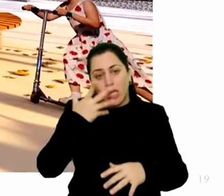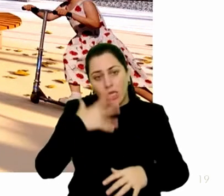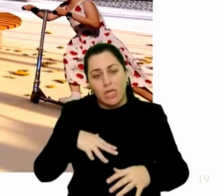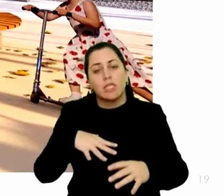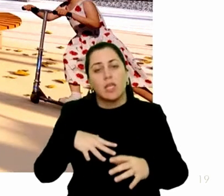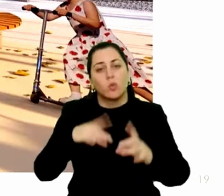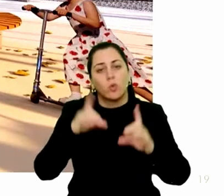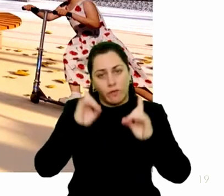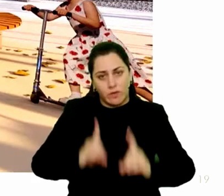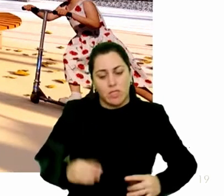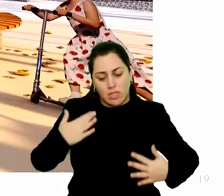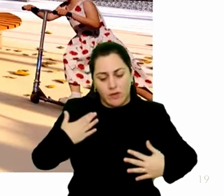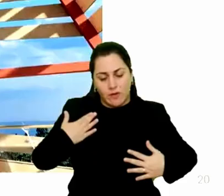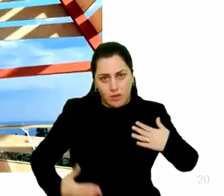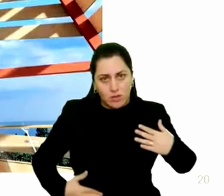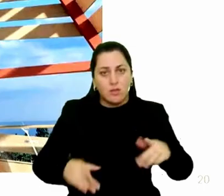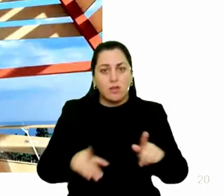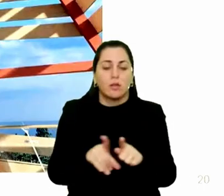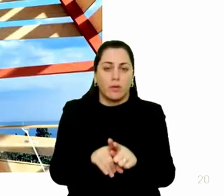com deficiência física também.